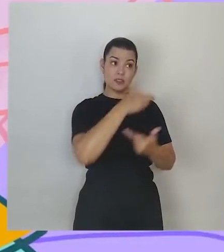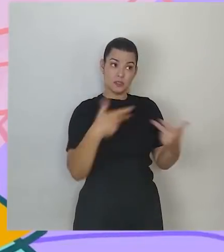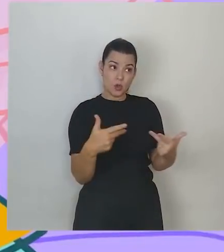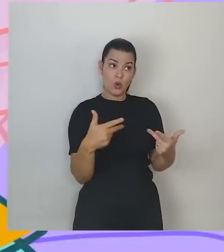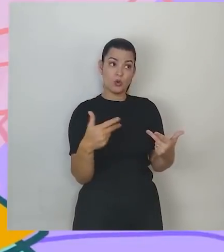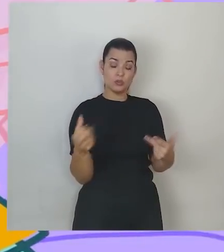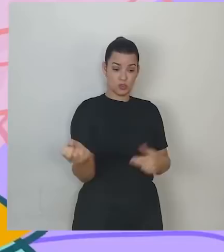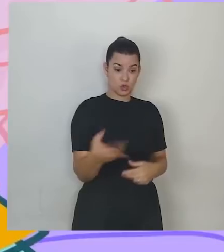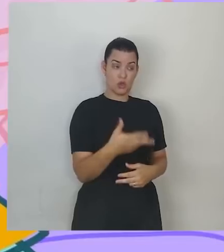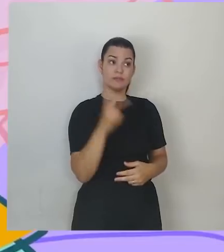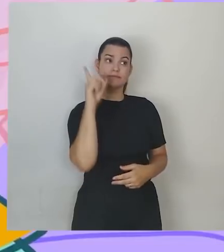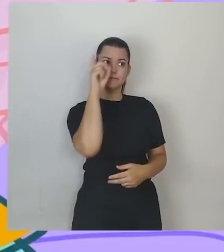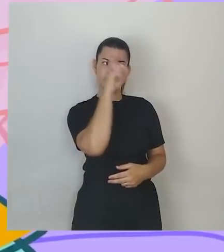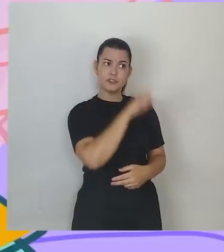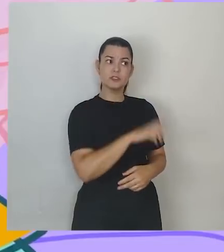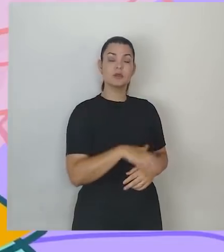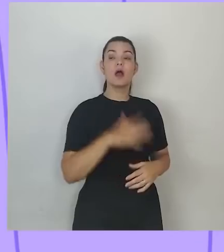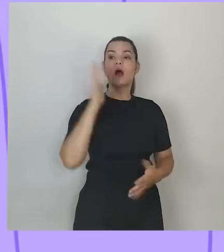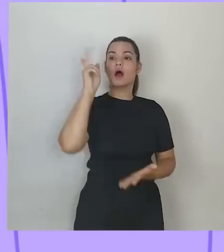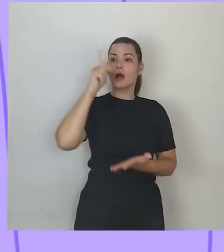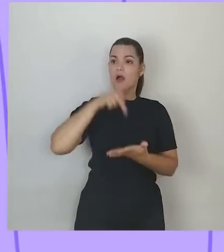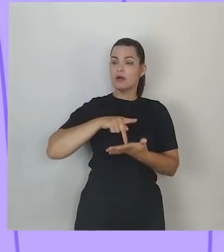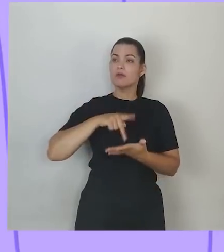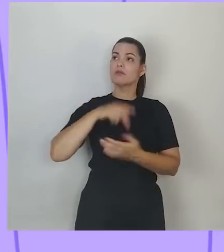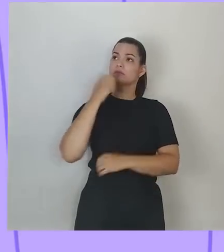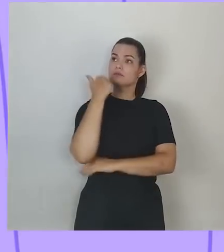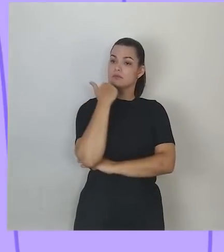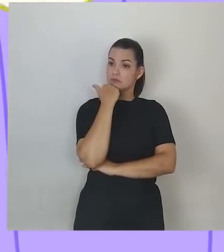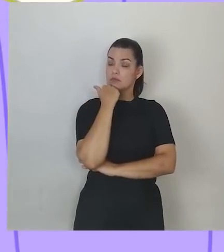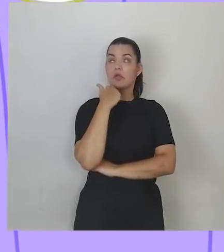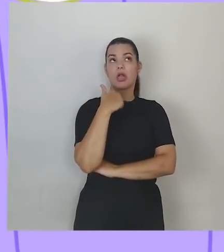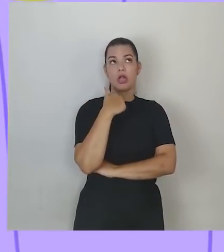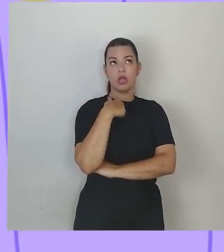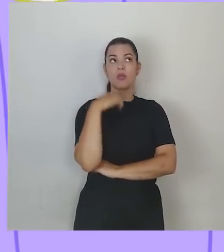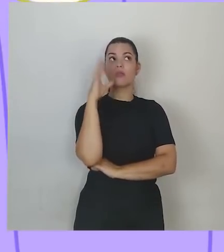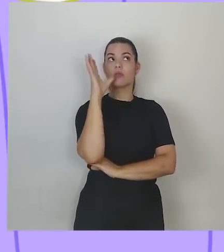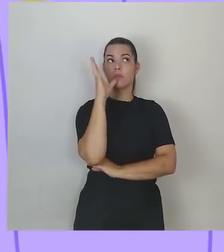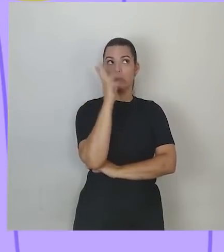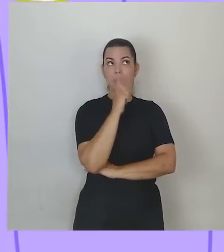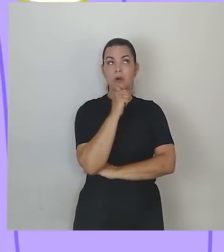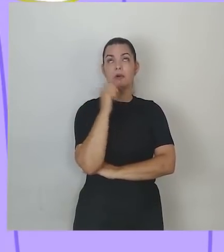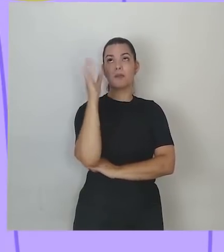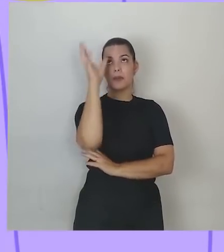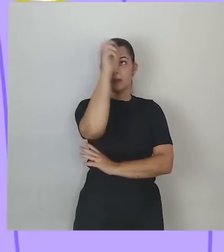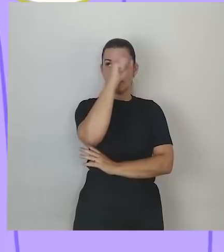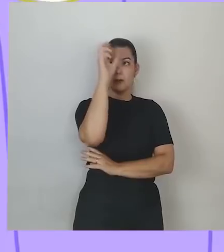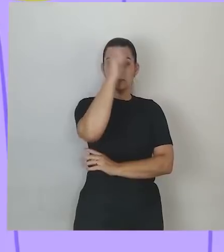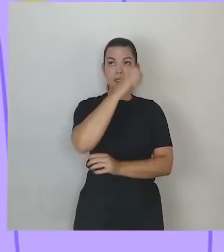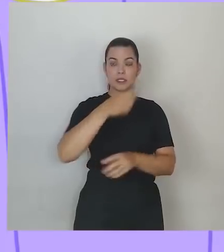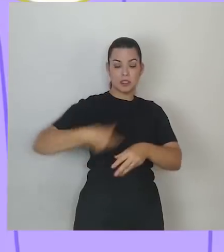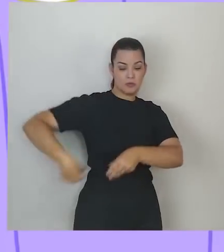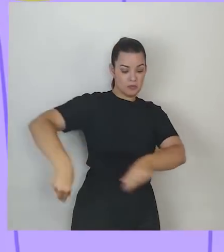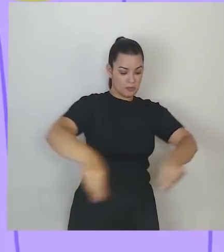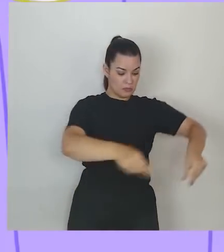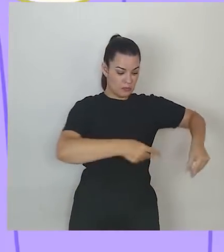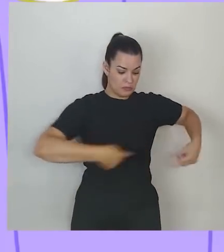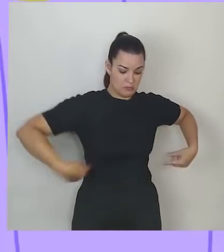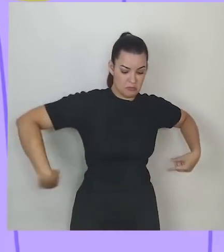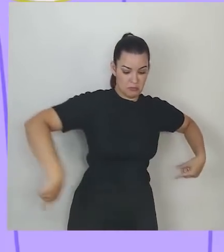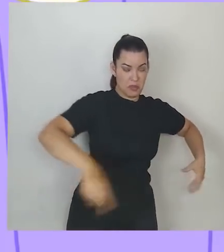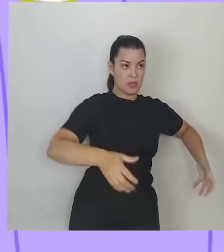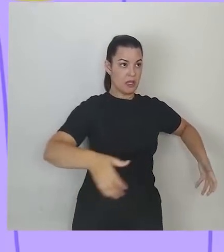uma coisa nova não é fácil. Verdade, eu demorei um pouquinho para aprender a rodar o bambolê.